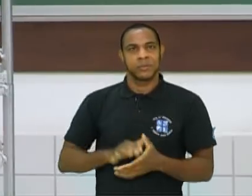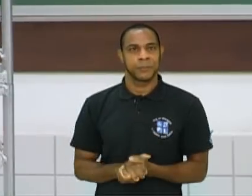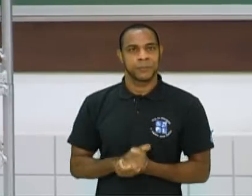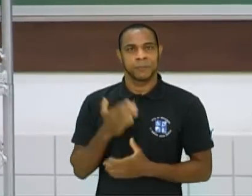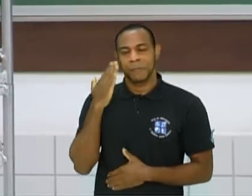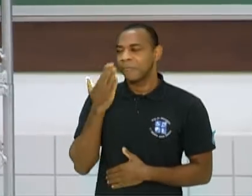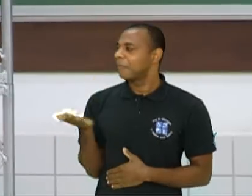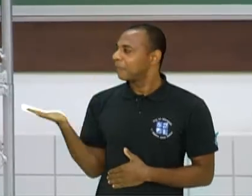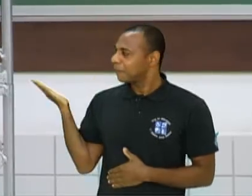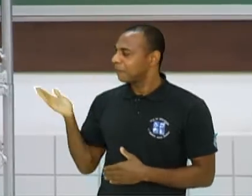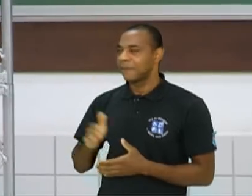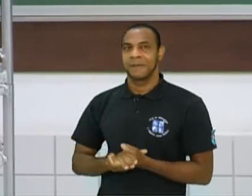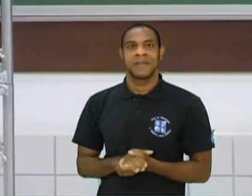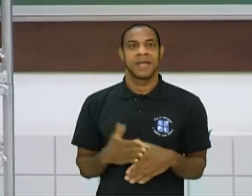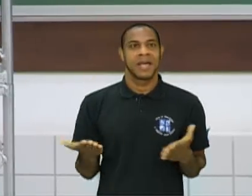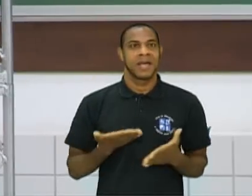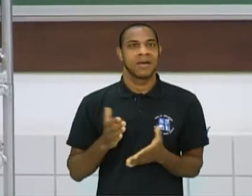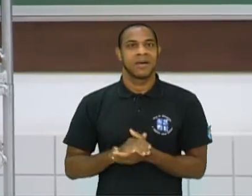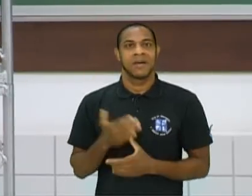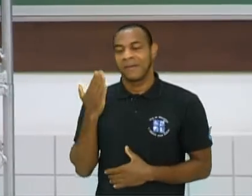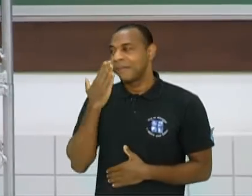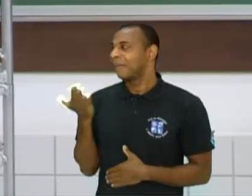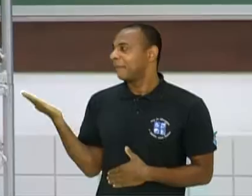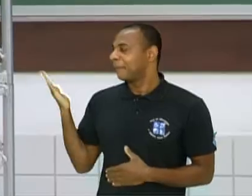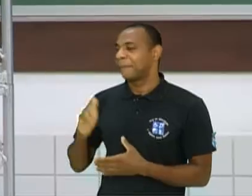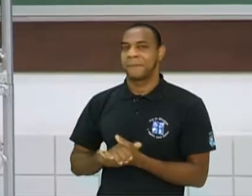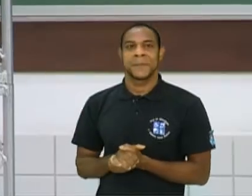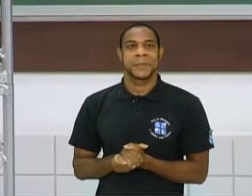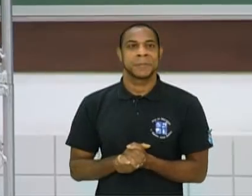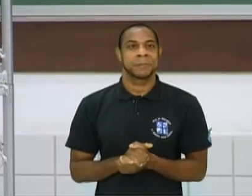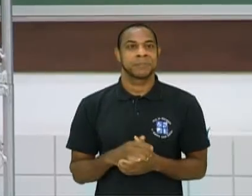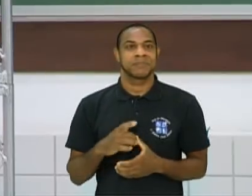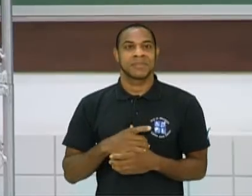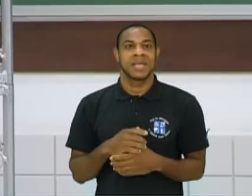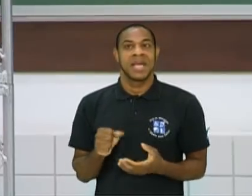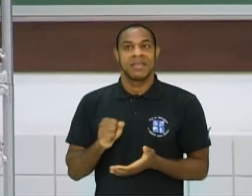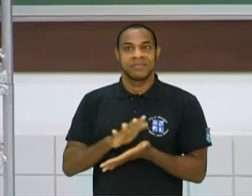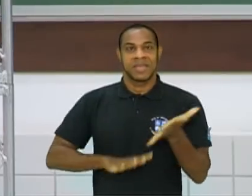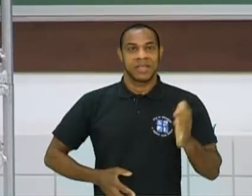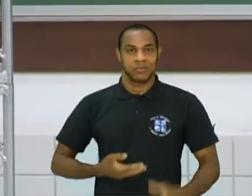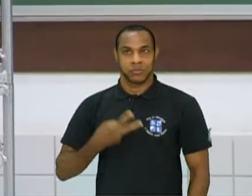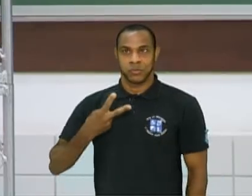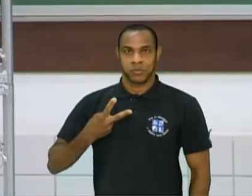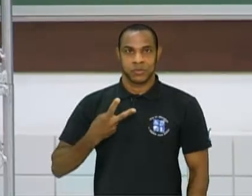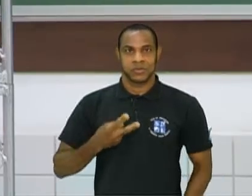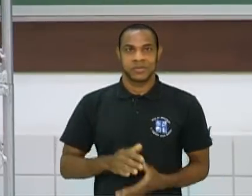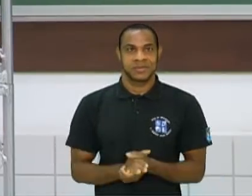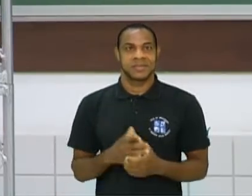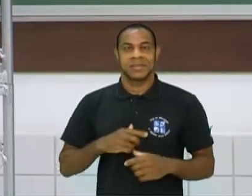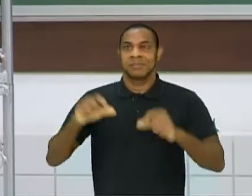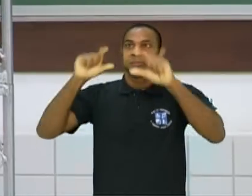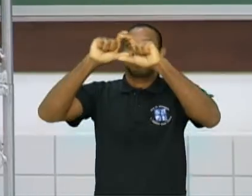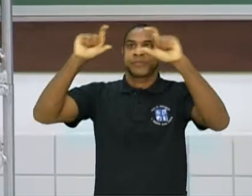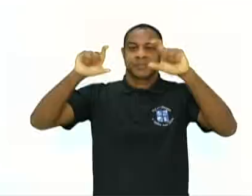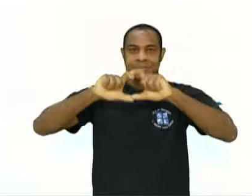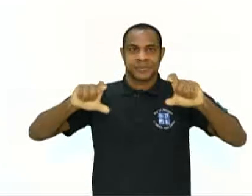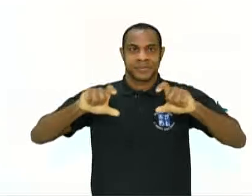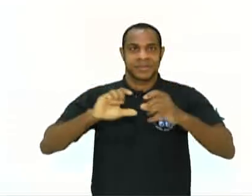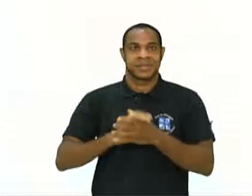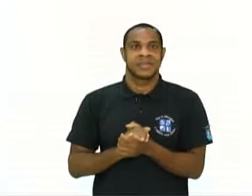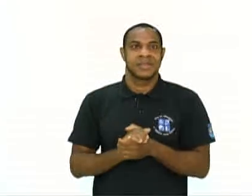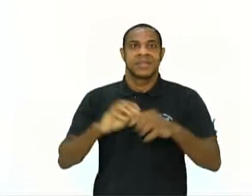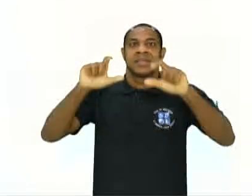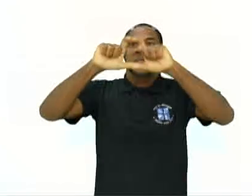agora eu trouxe ali a questão número 2, ela está baseada nesses dois textos que nós lemos, na citação e no primeiro texto. A partezinha